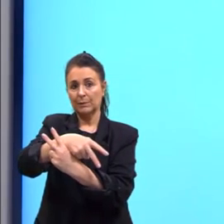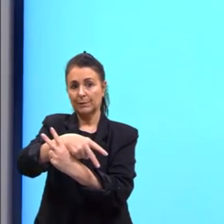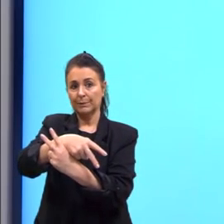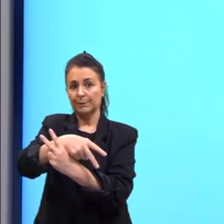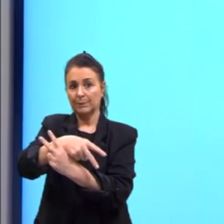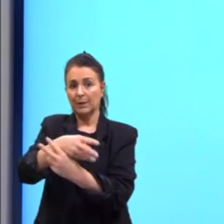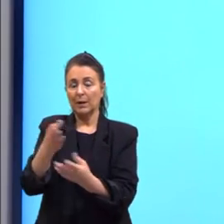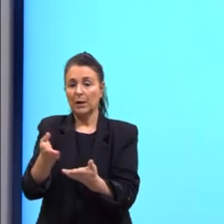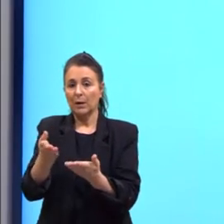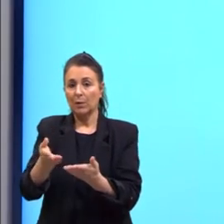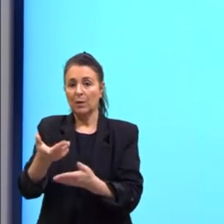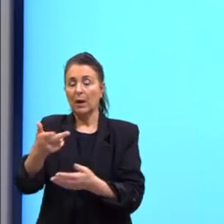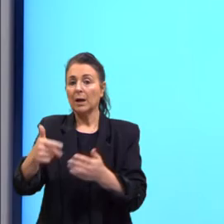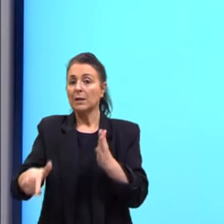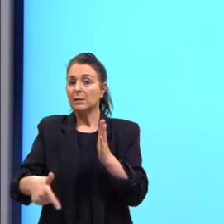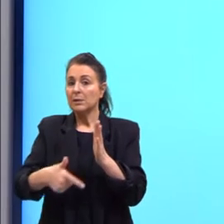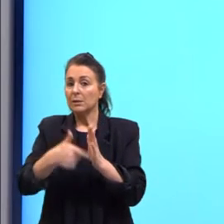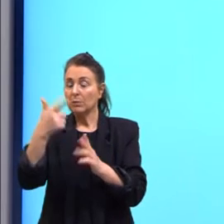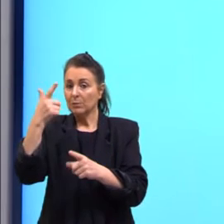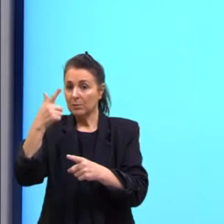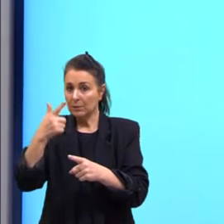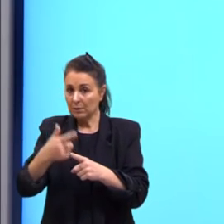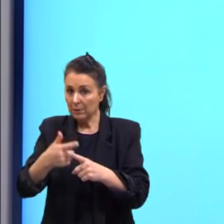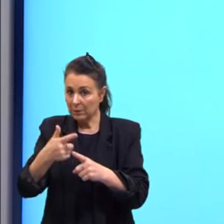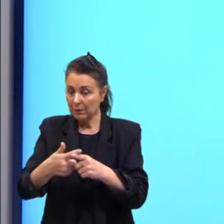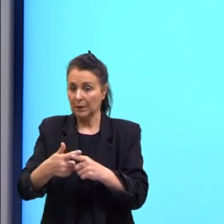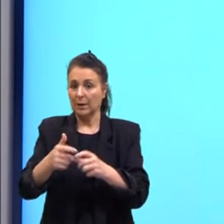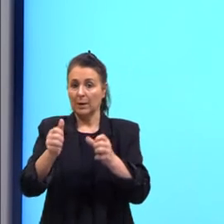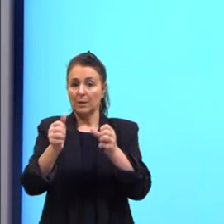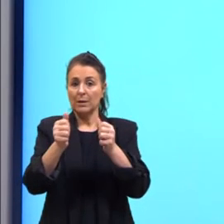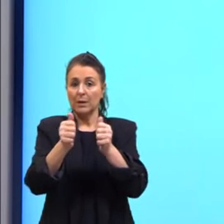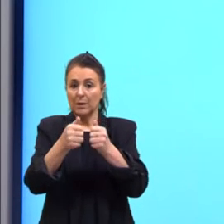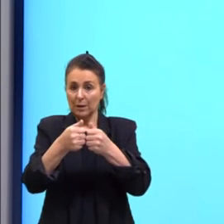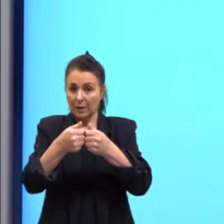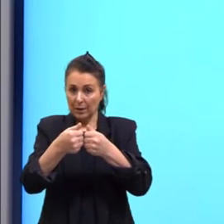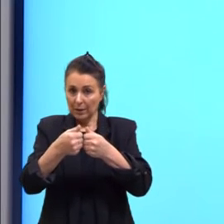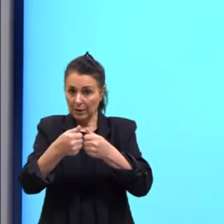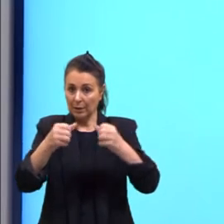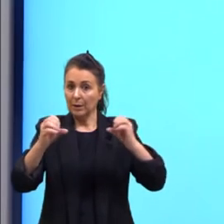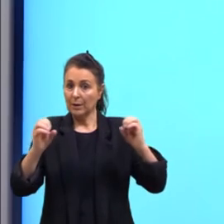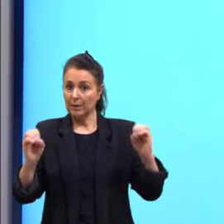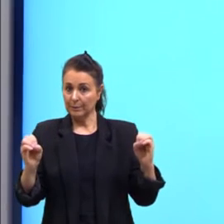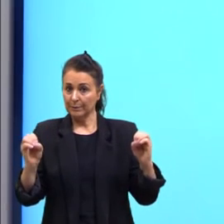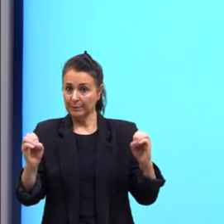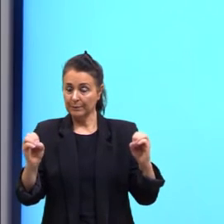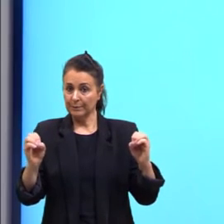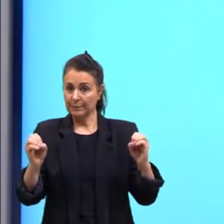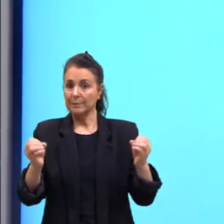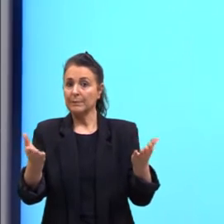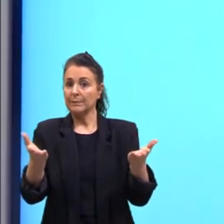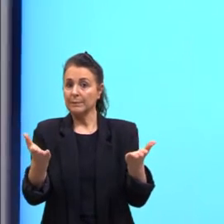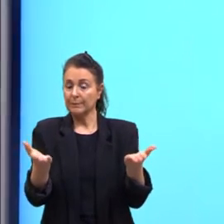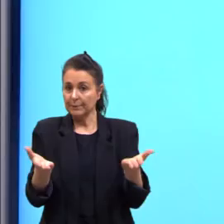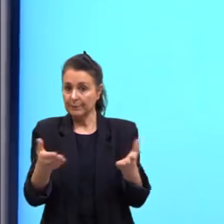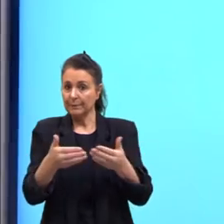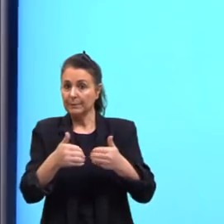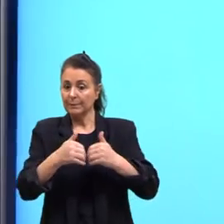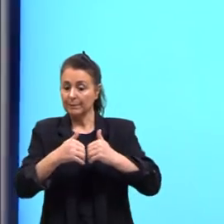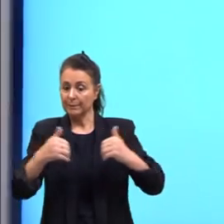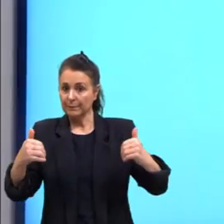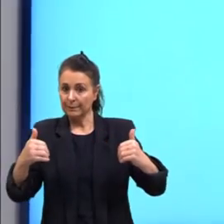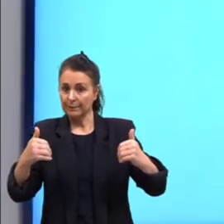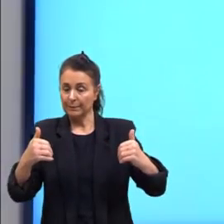agora a segunda tentativa porque ela a Ana quer separar bem separado né Anápolis e quer separar bem separado essa